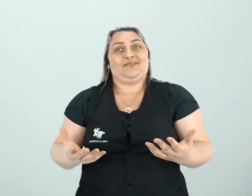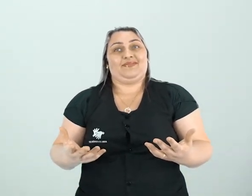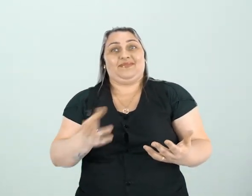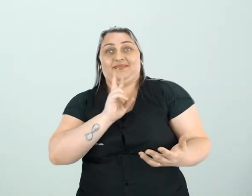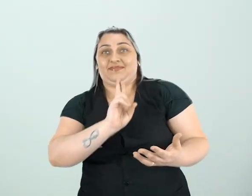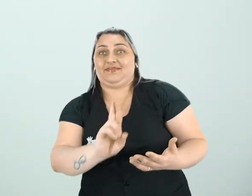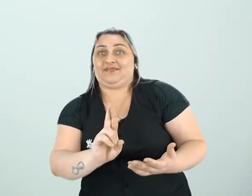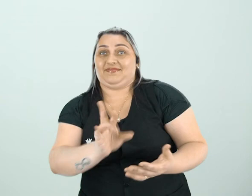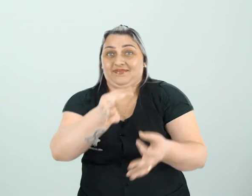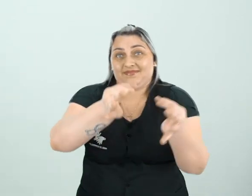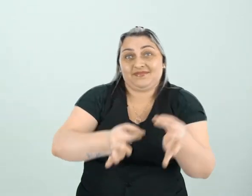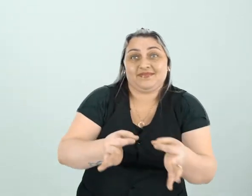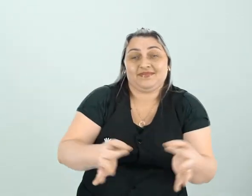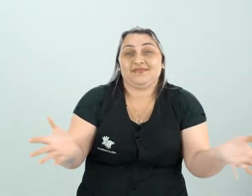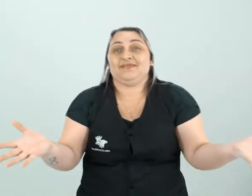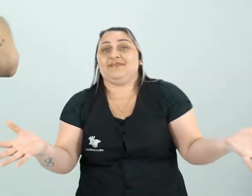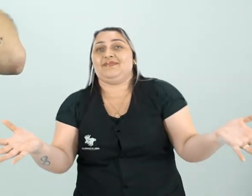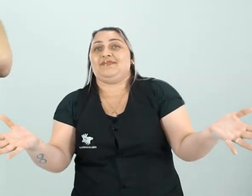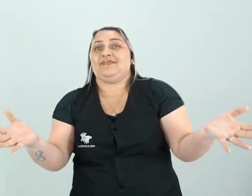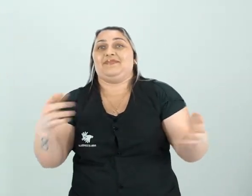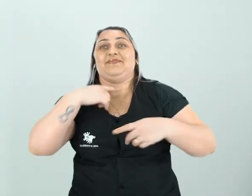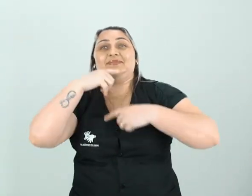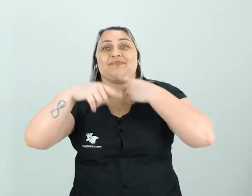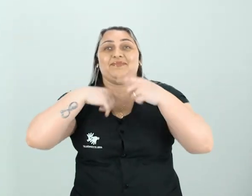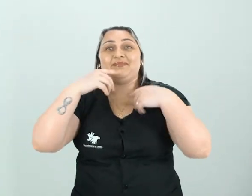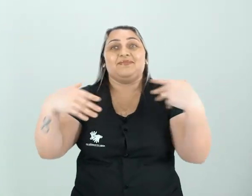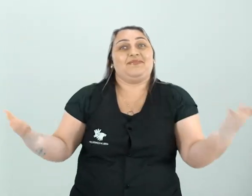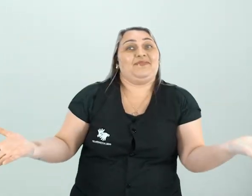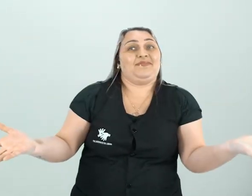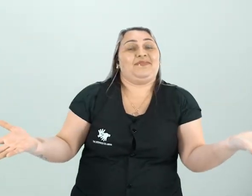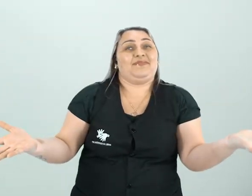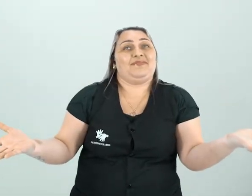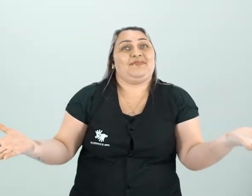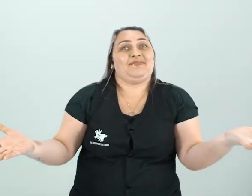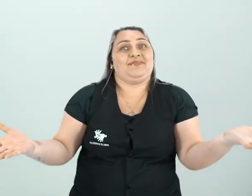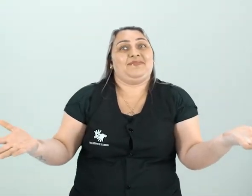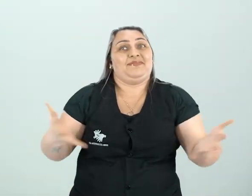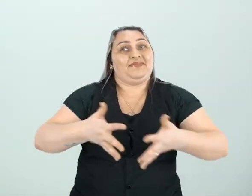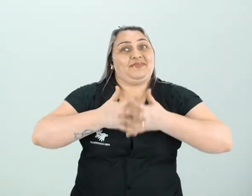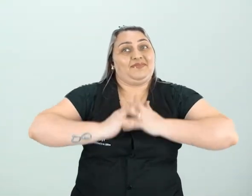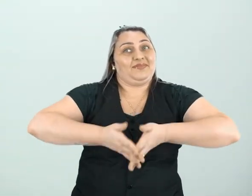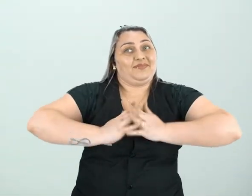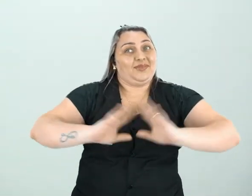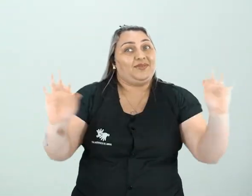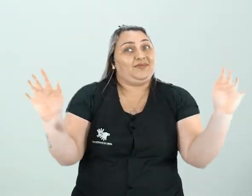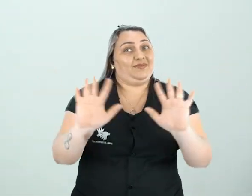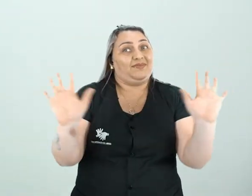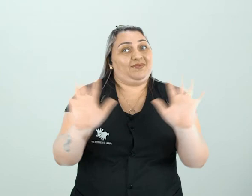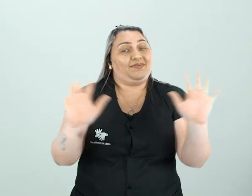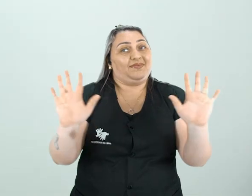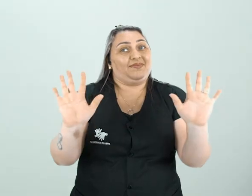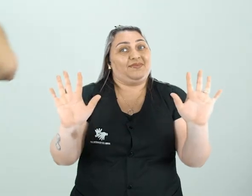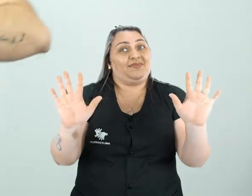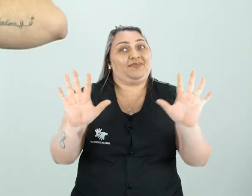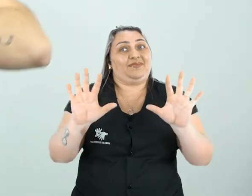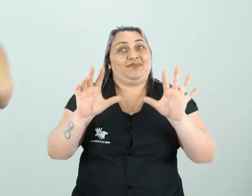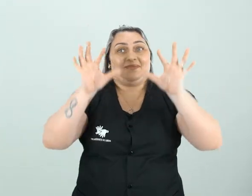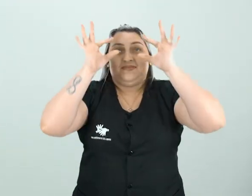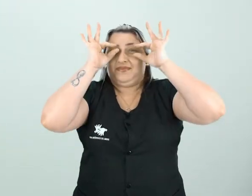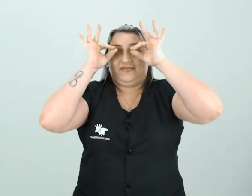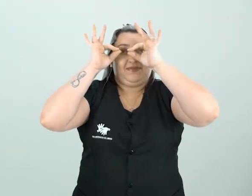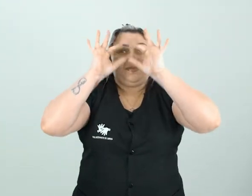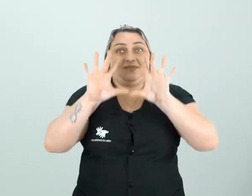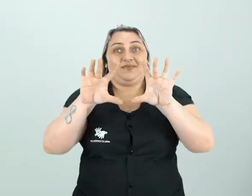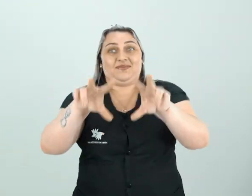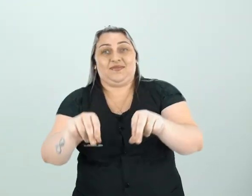Eita, tem gente que está acertando, tem gente que está na dúvida. Não vai confundir. Com a águia com coruja.